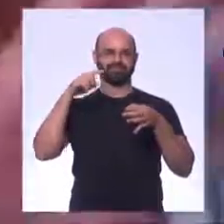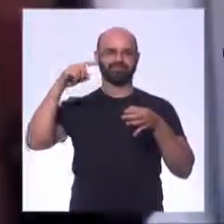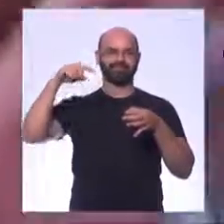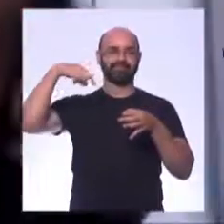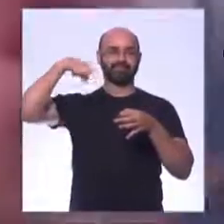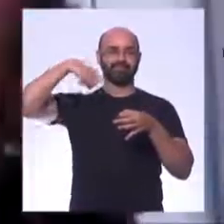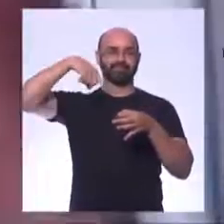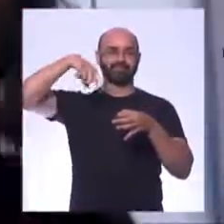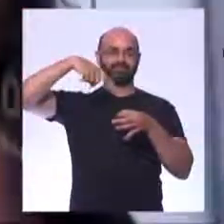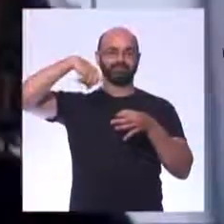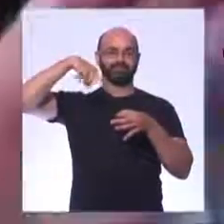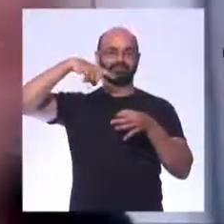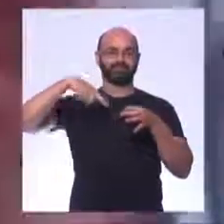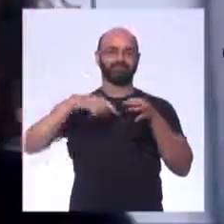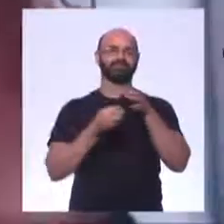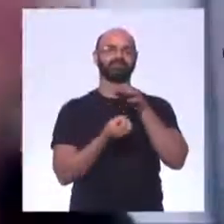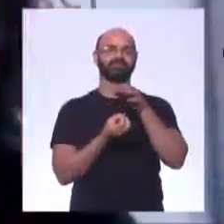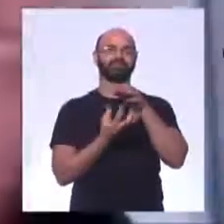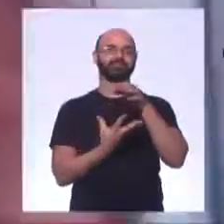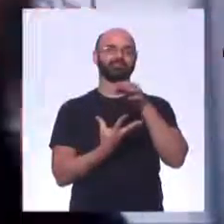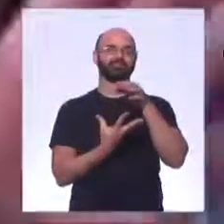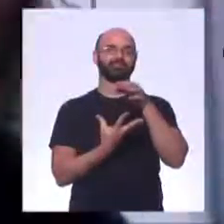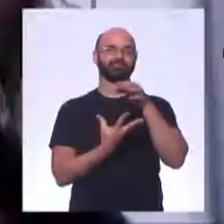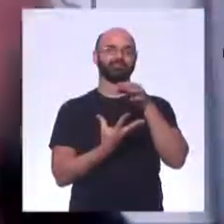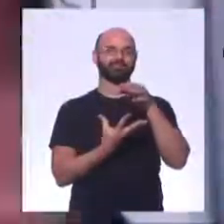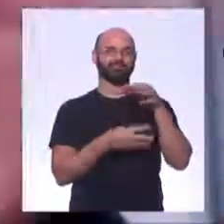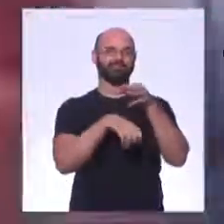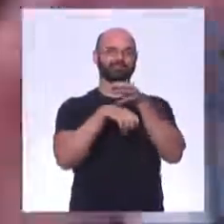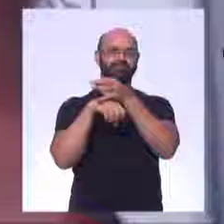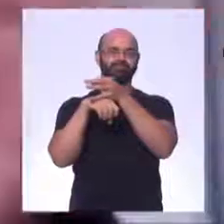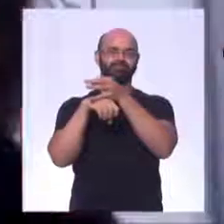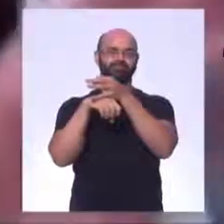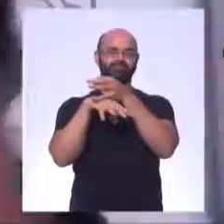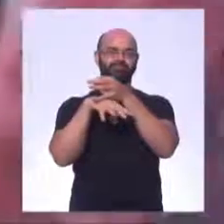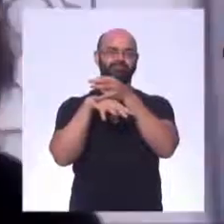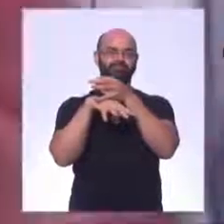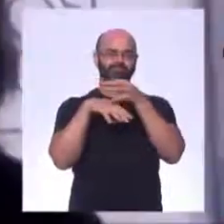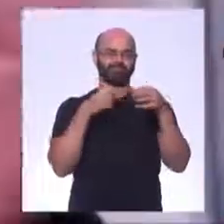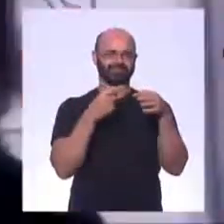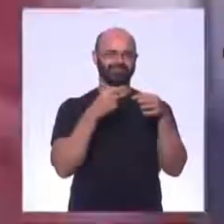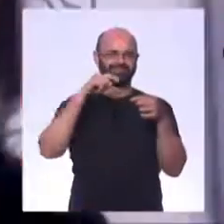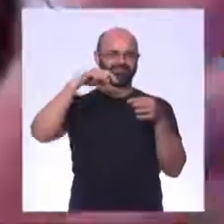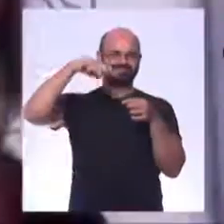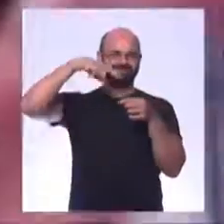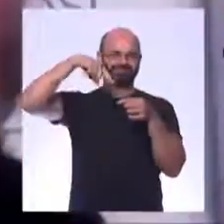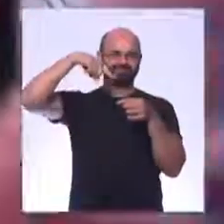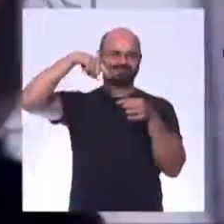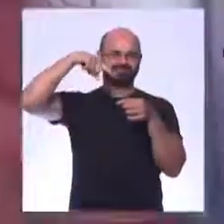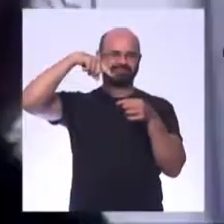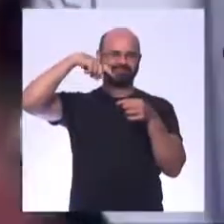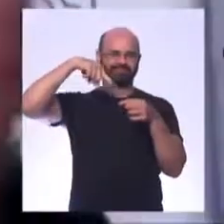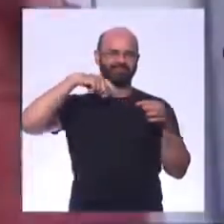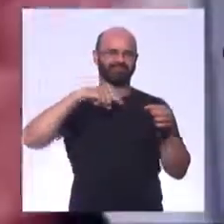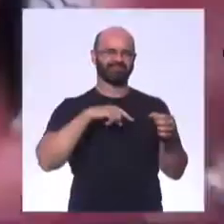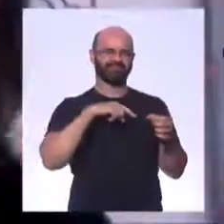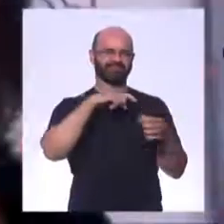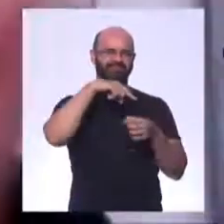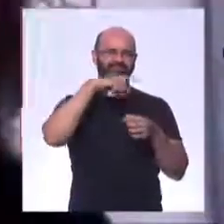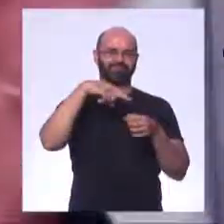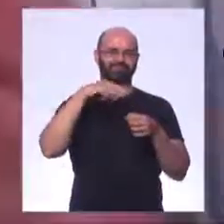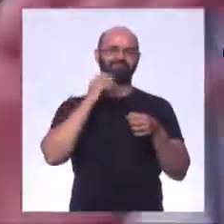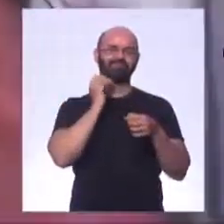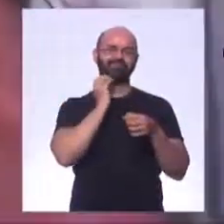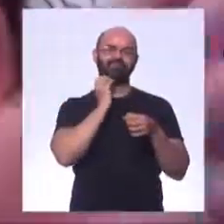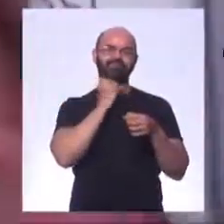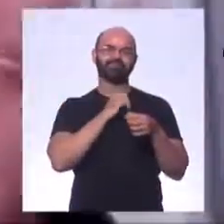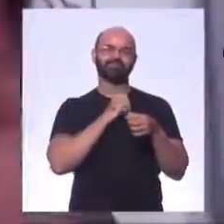conforme eu giro. Esse protótipo, né? Eu estou girando aqui essa pequena turbina, essa hélice,